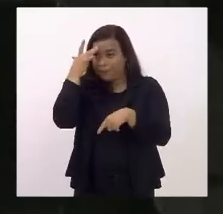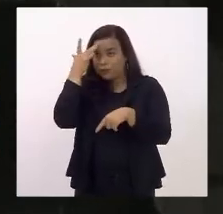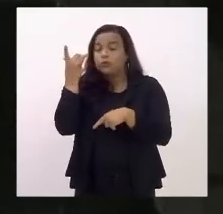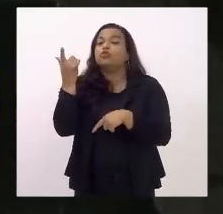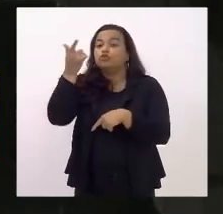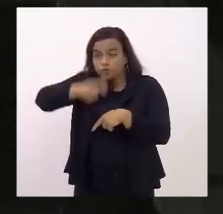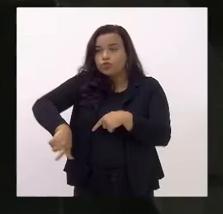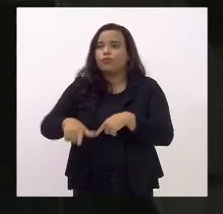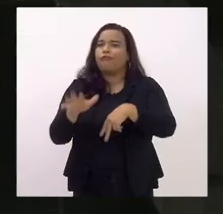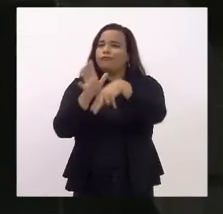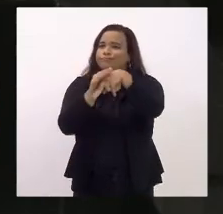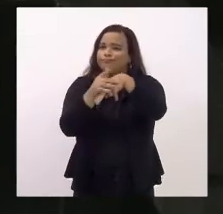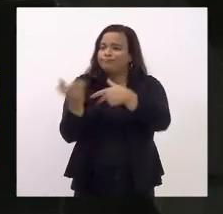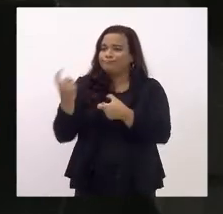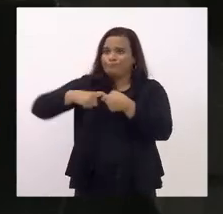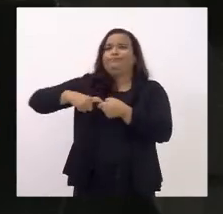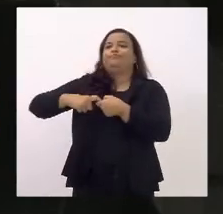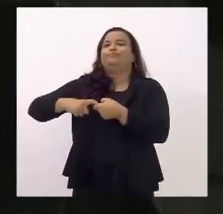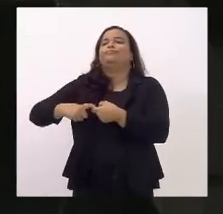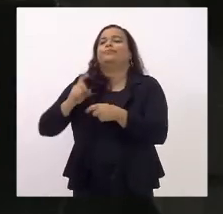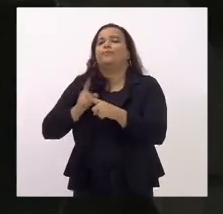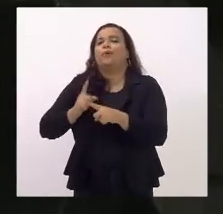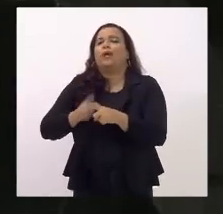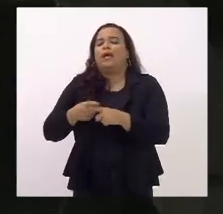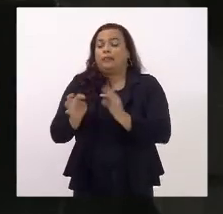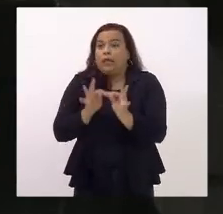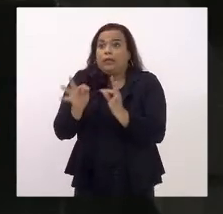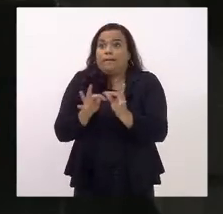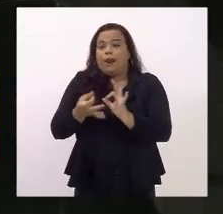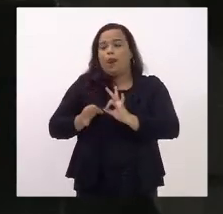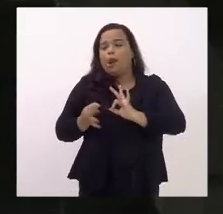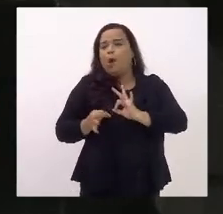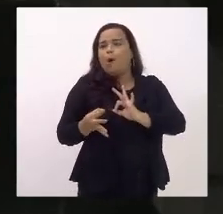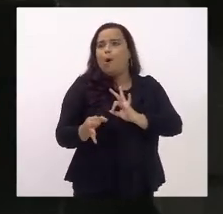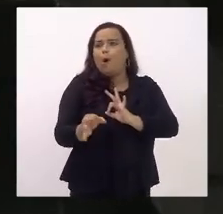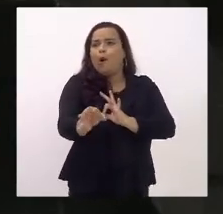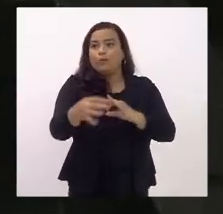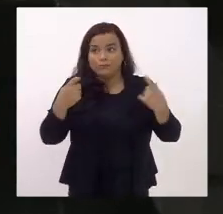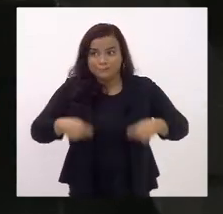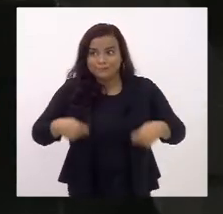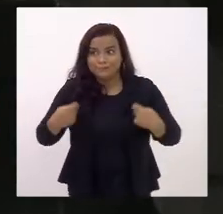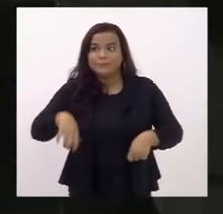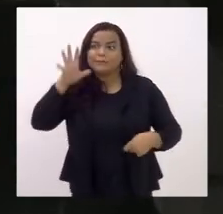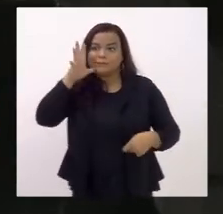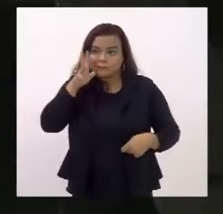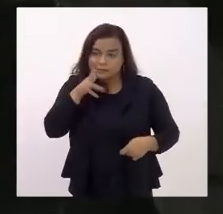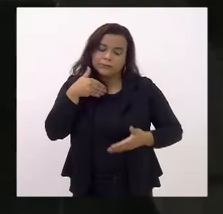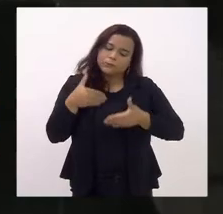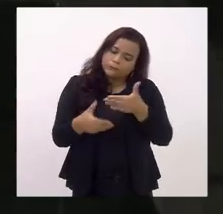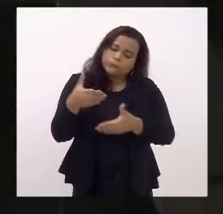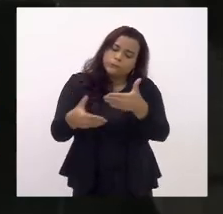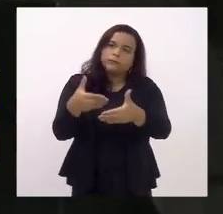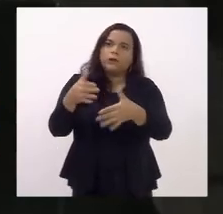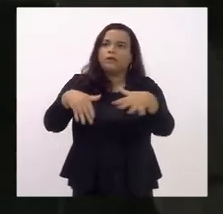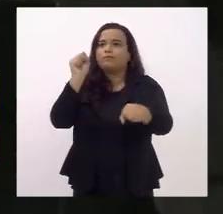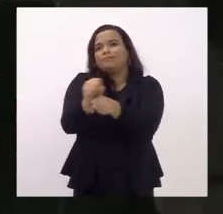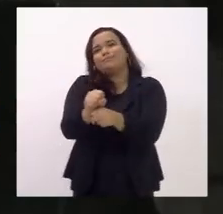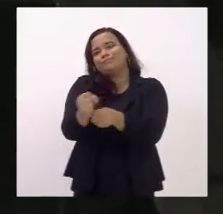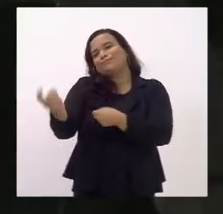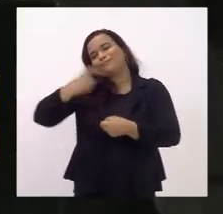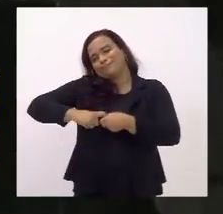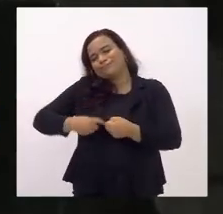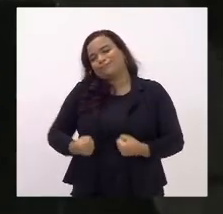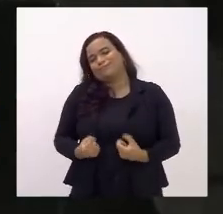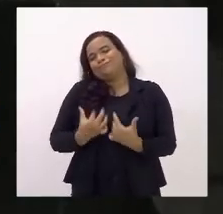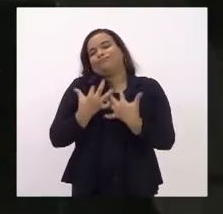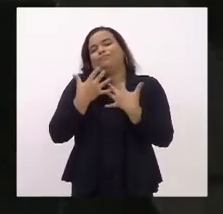porque interrompem um tratamento, é um tratamento de longo prazo, é um tratamento que requer uma política de assistência social também, do ponto de vista de